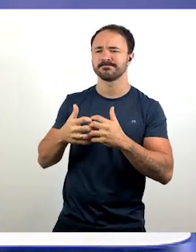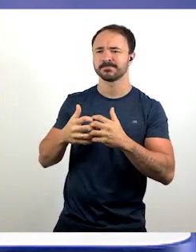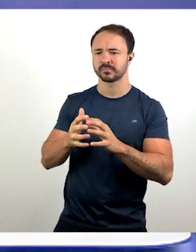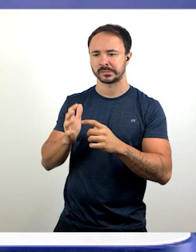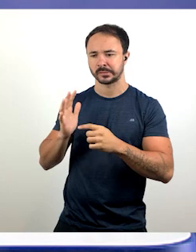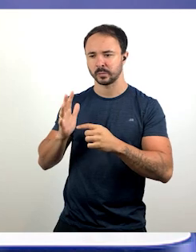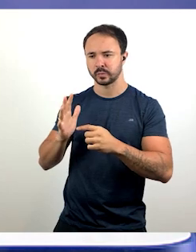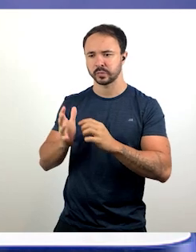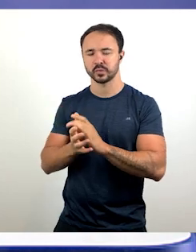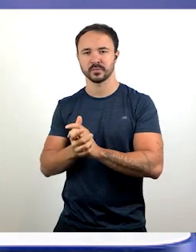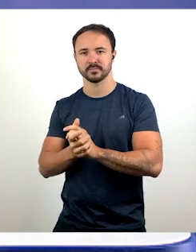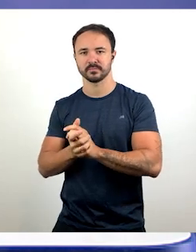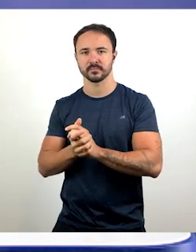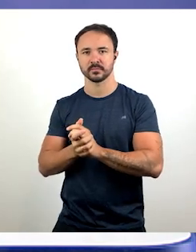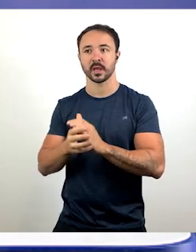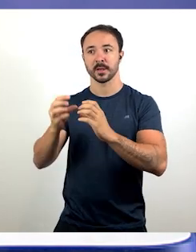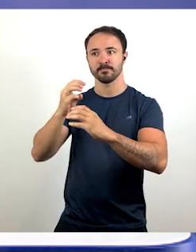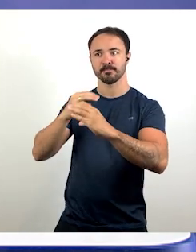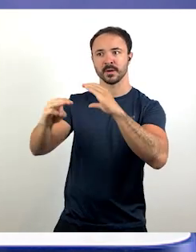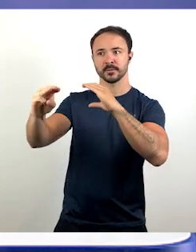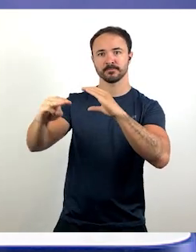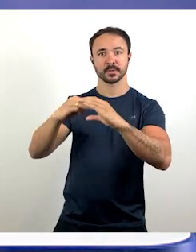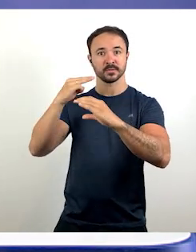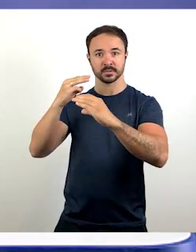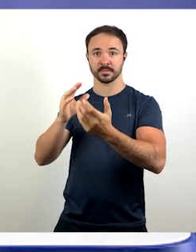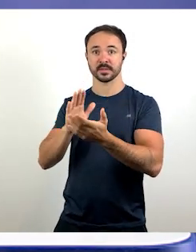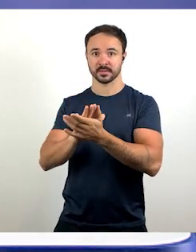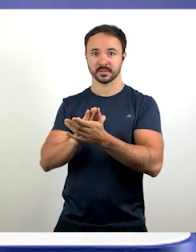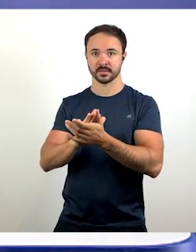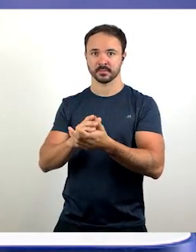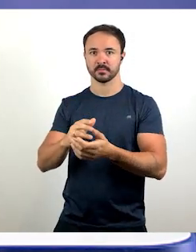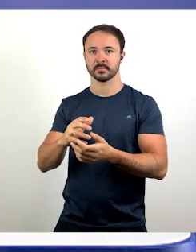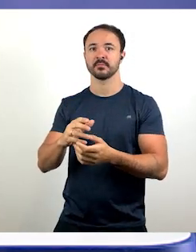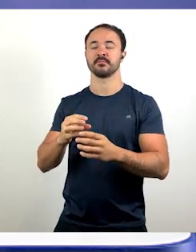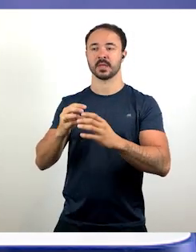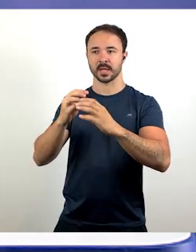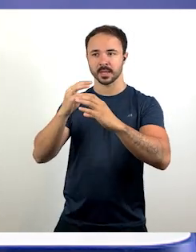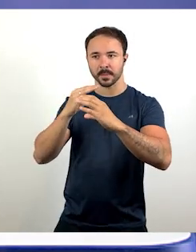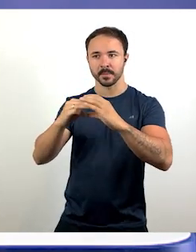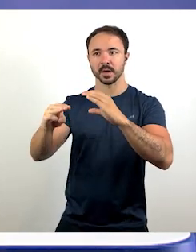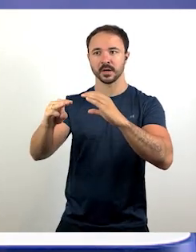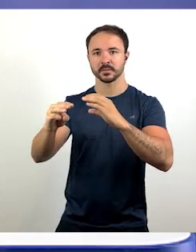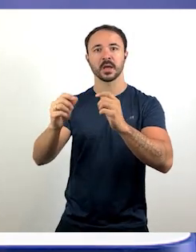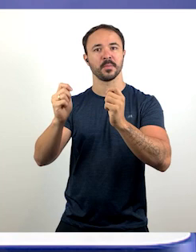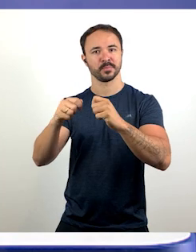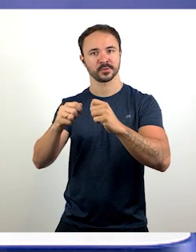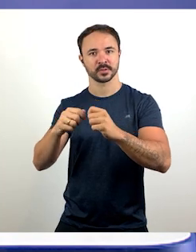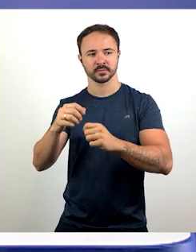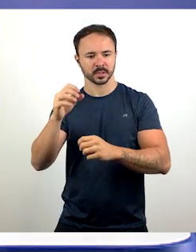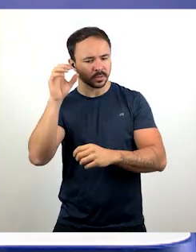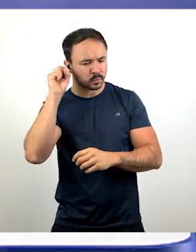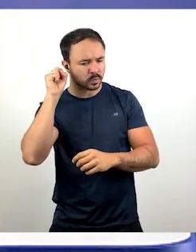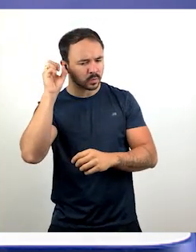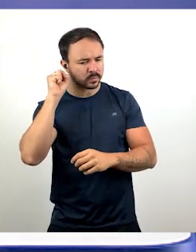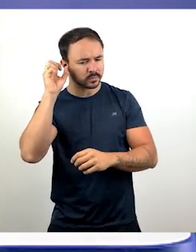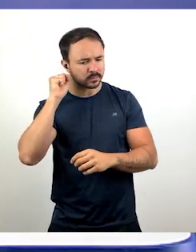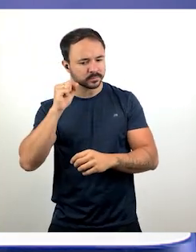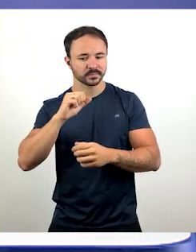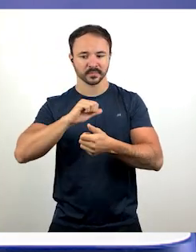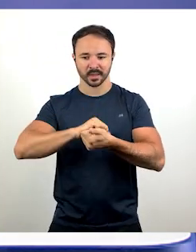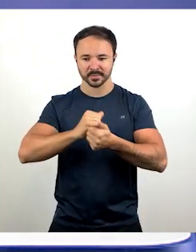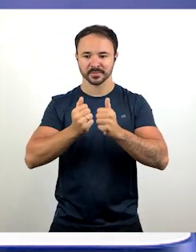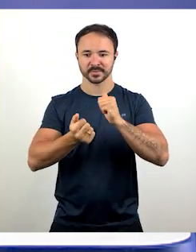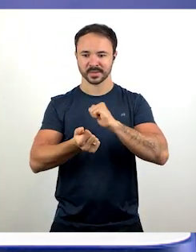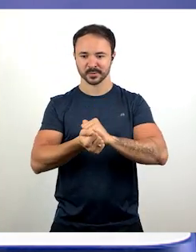ele funciona? Ele tem um transmissor e um receptor. O receptor recebe a mensagem para que a pessoa escute